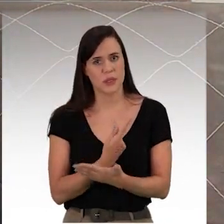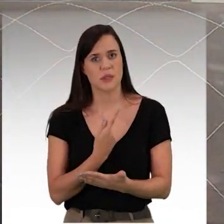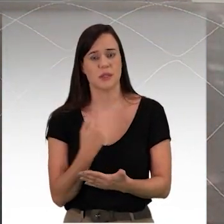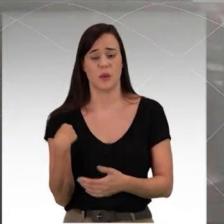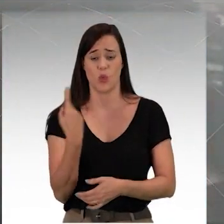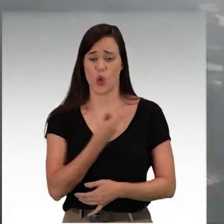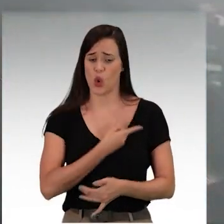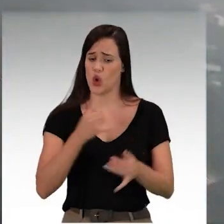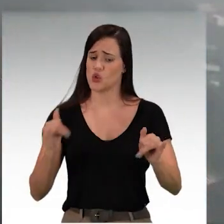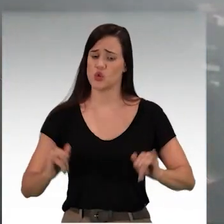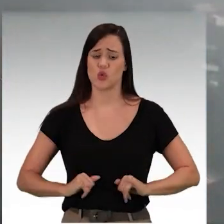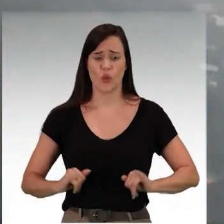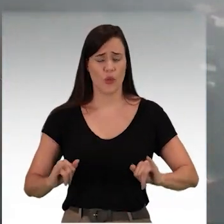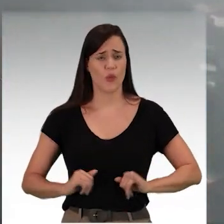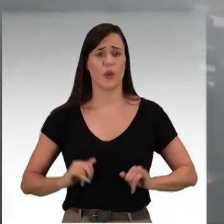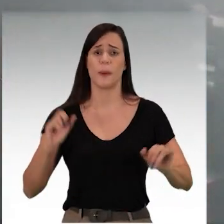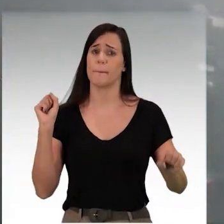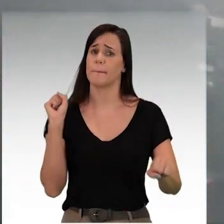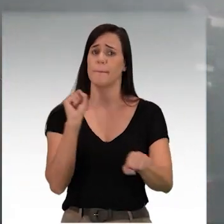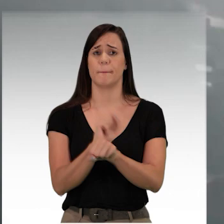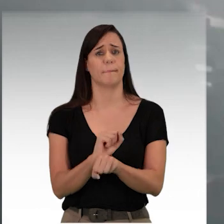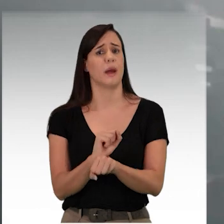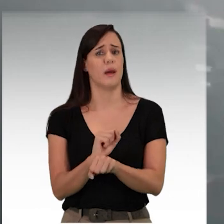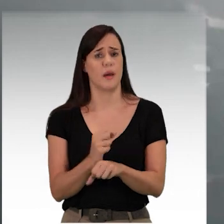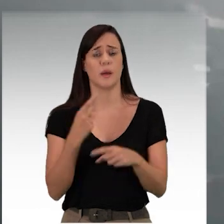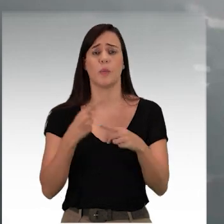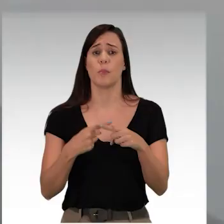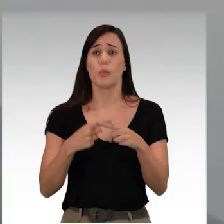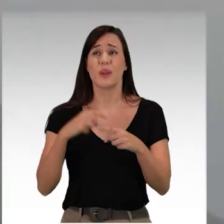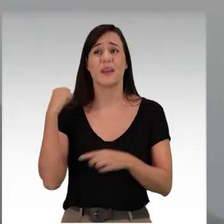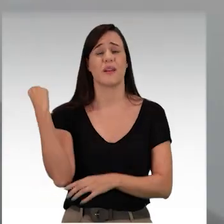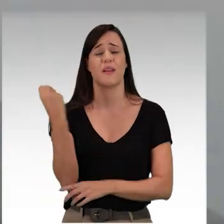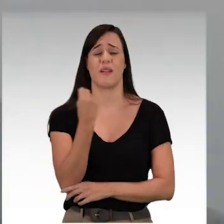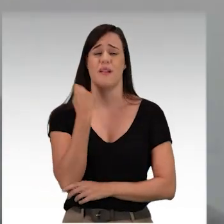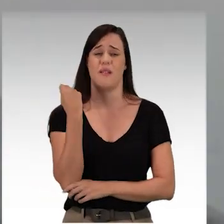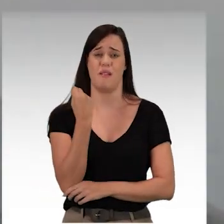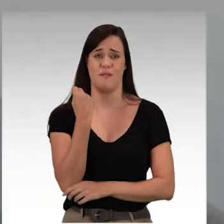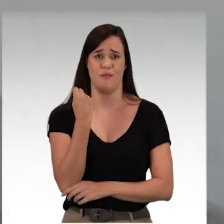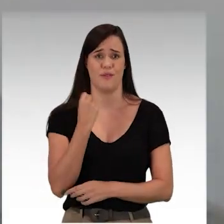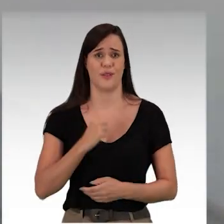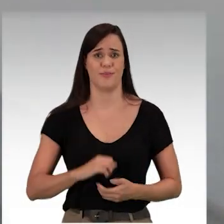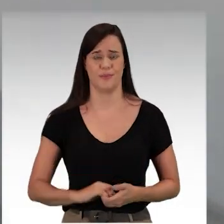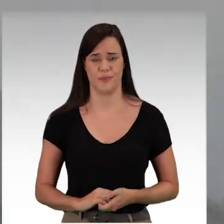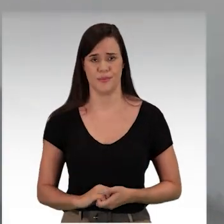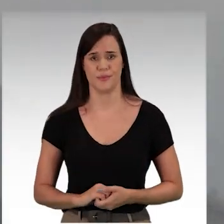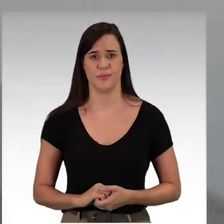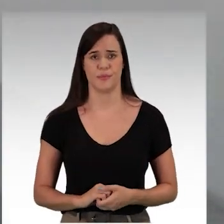não sofremos mais com essa situação que foi muito grave.